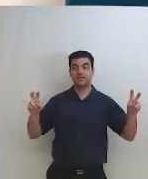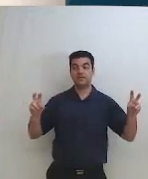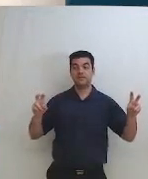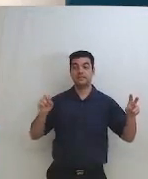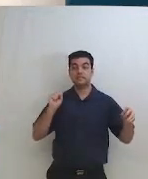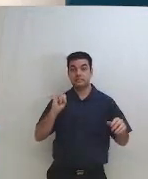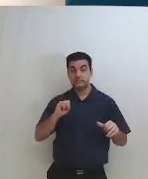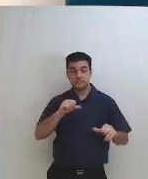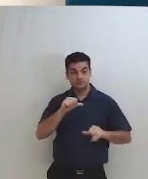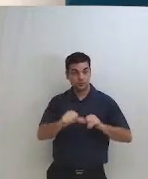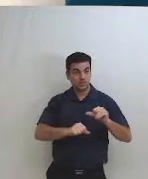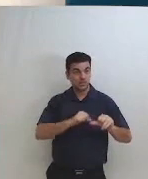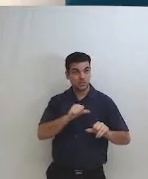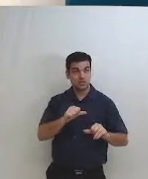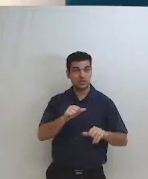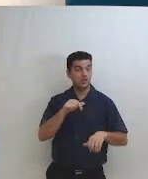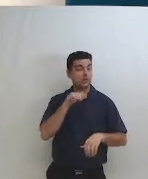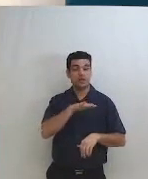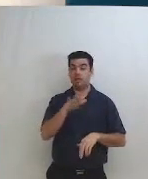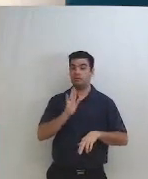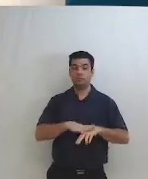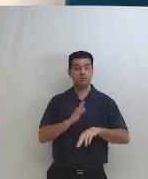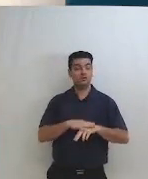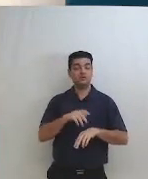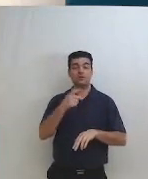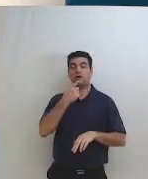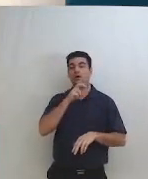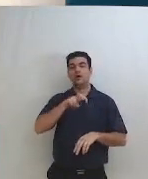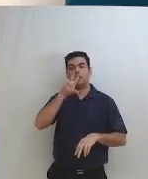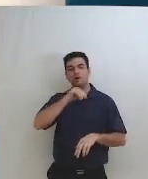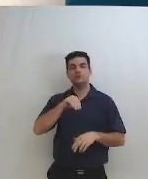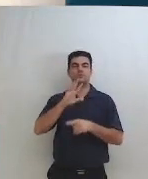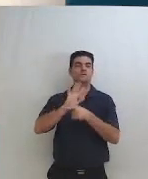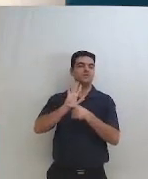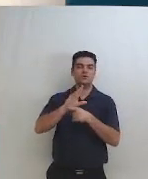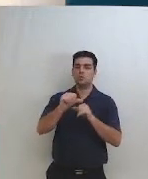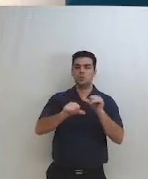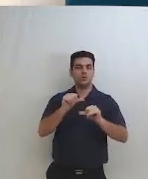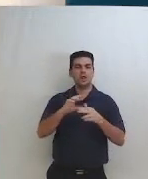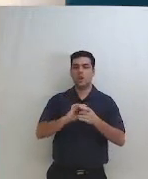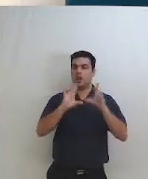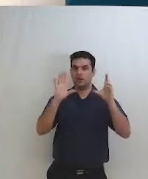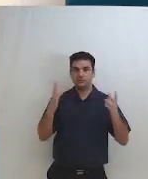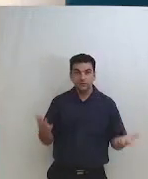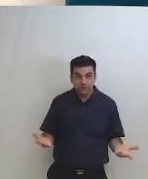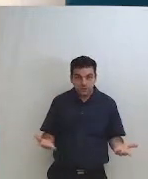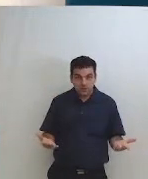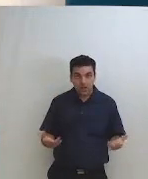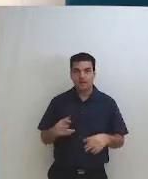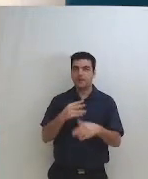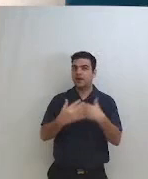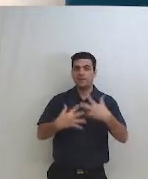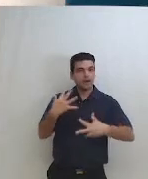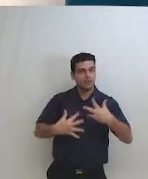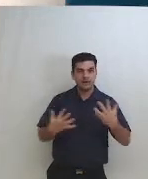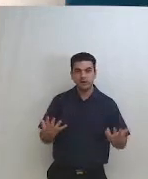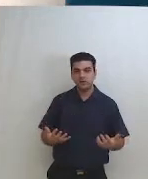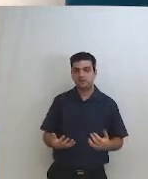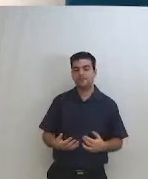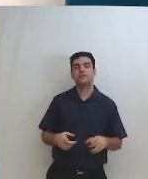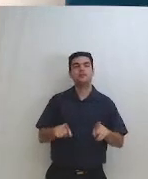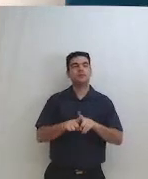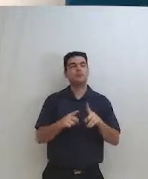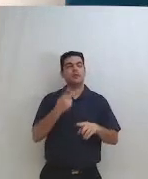fazer o que quiser com o áudio, com o vídeo. Em outro trecho, ele cita que a